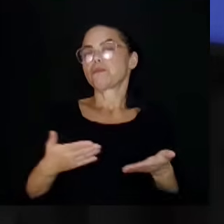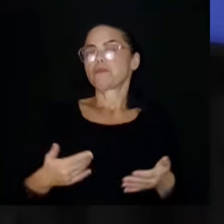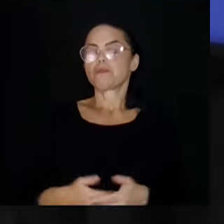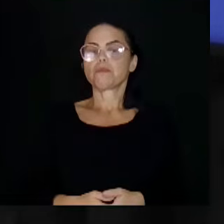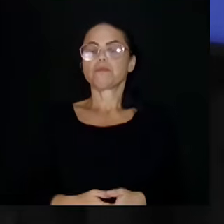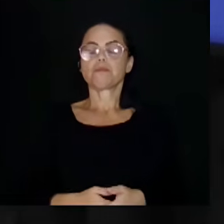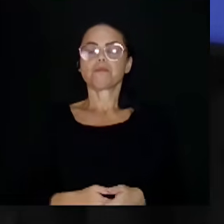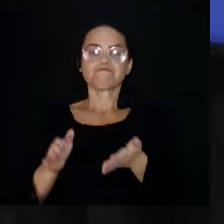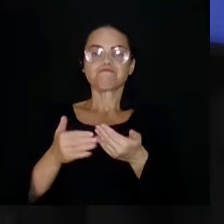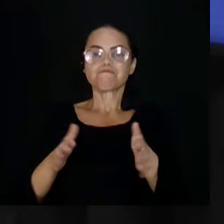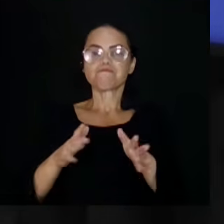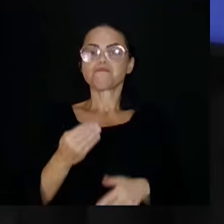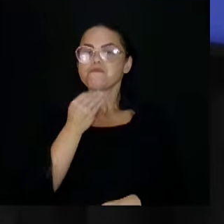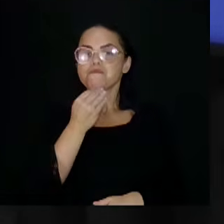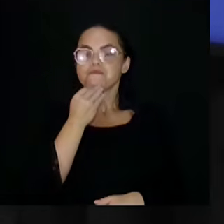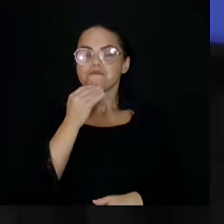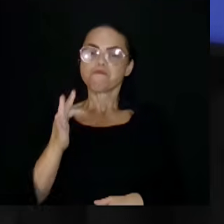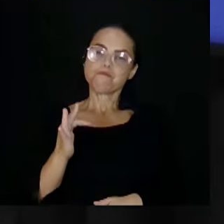para o futuro.